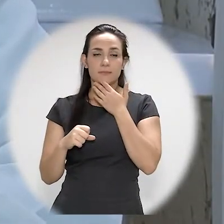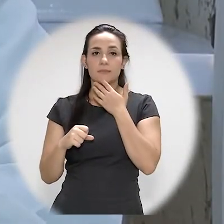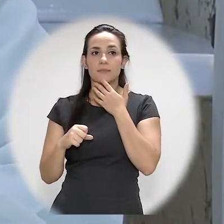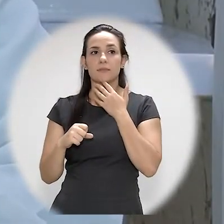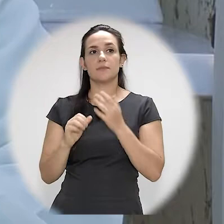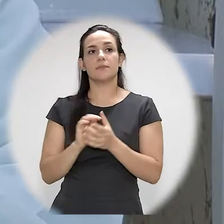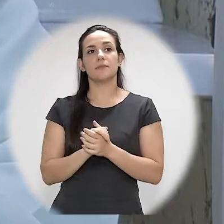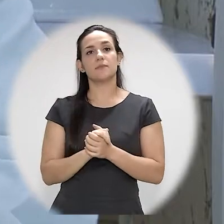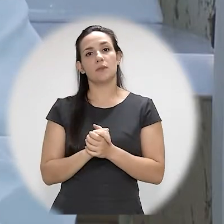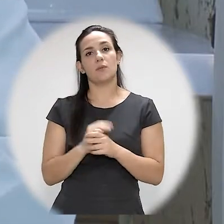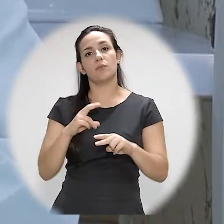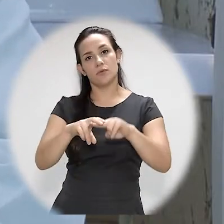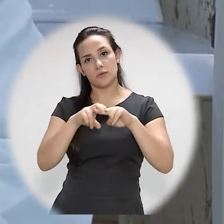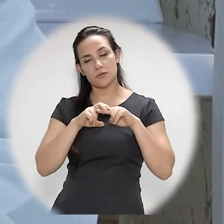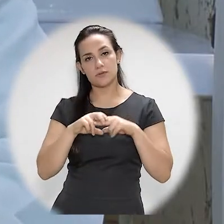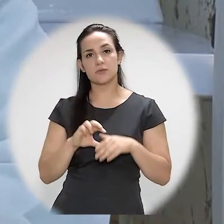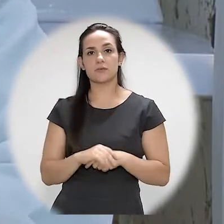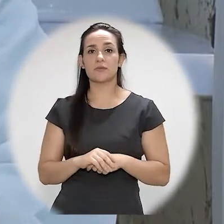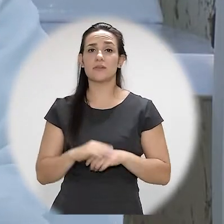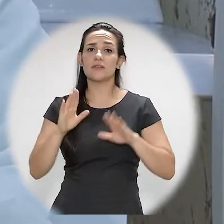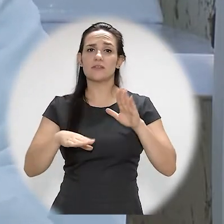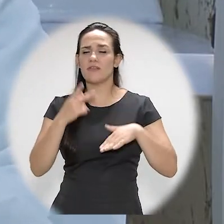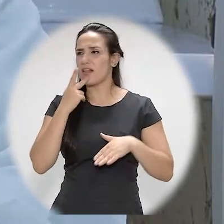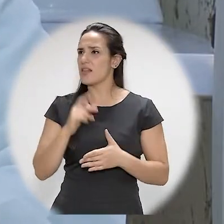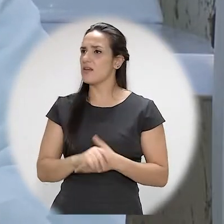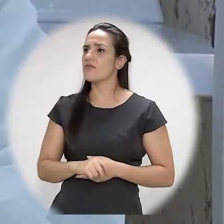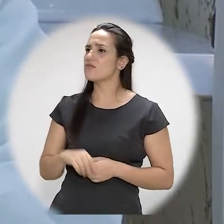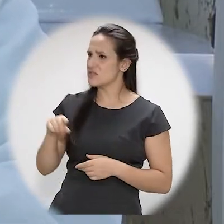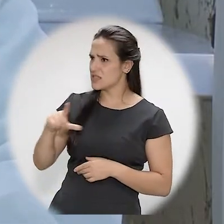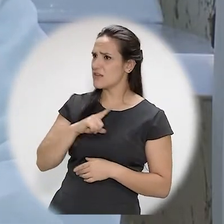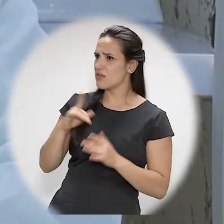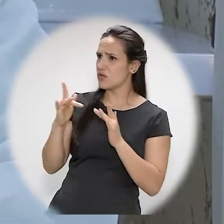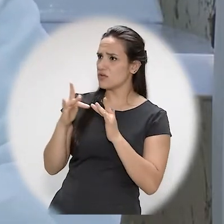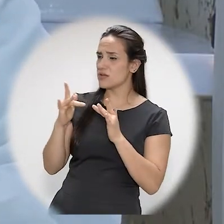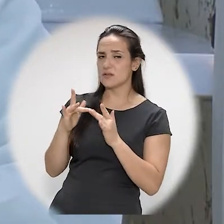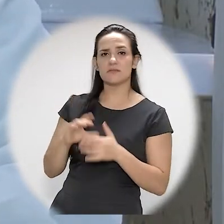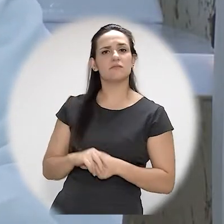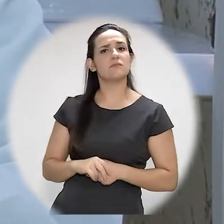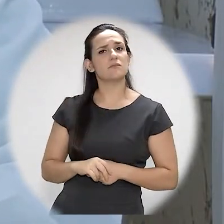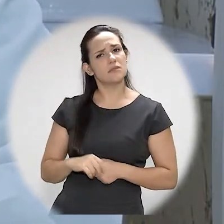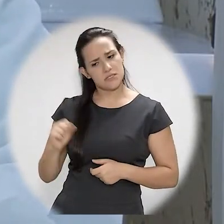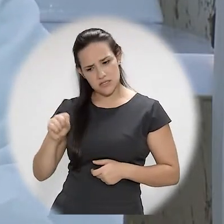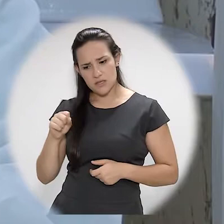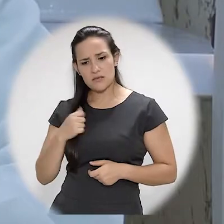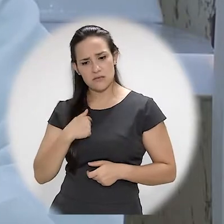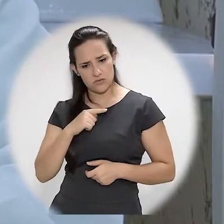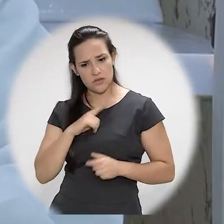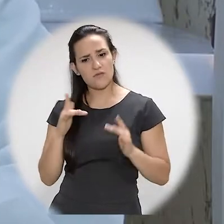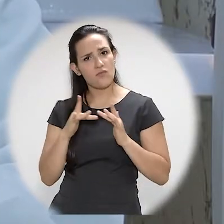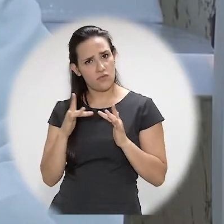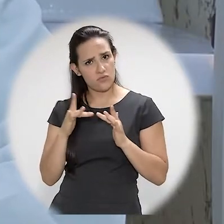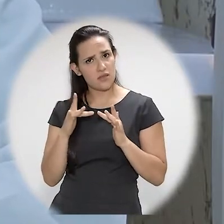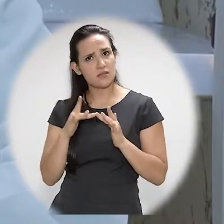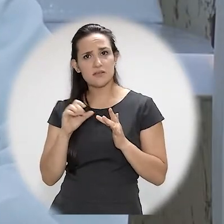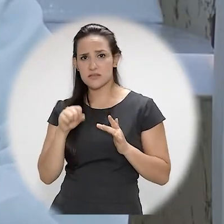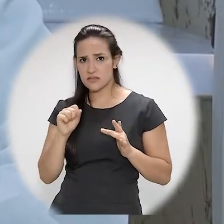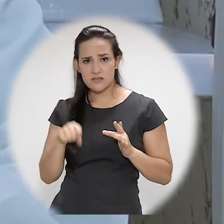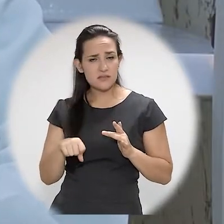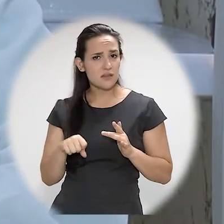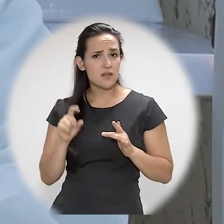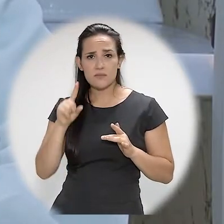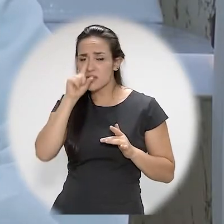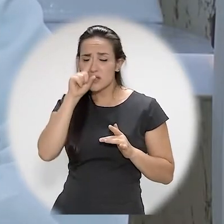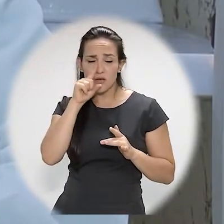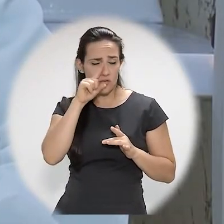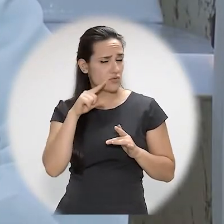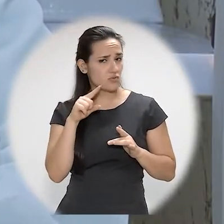não ter contato com o vírus. Aí pode alguém perguntar, mas você teve o contato? Meu ambiente é esse, eu trabalho, todos os locais